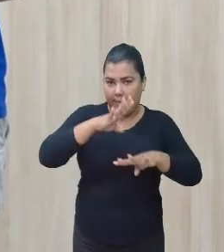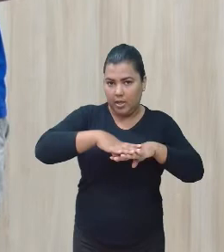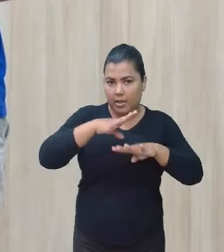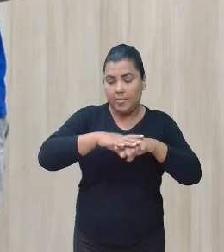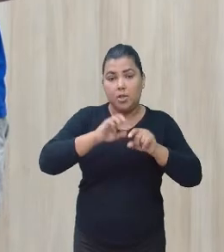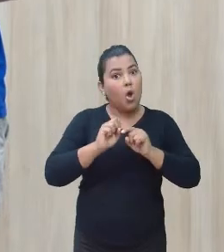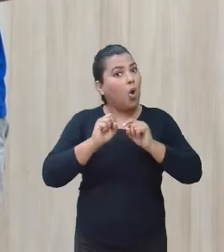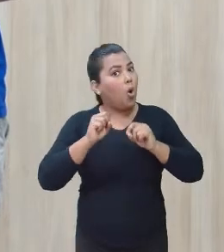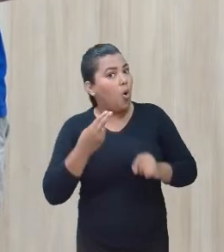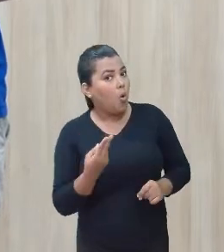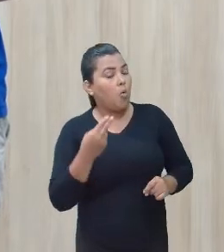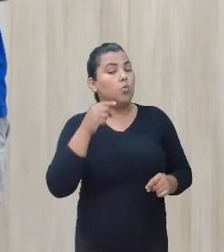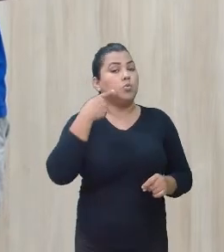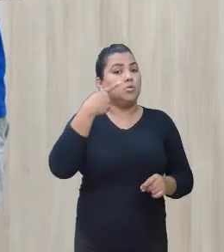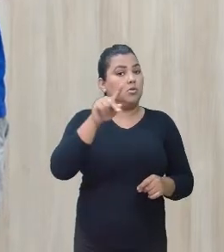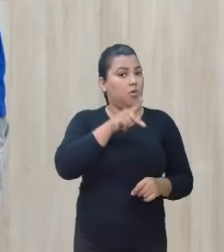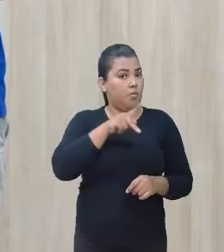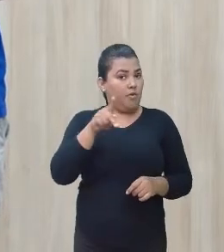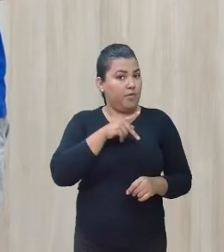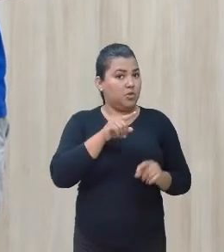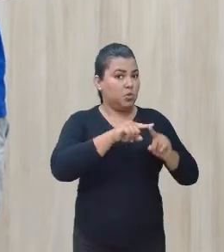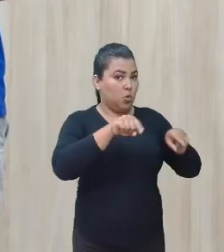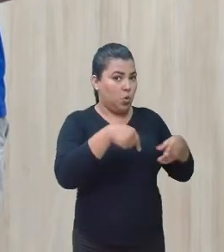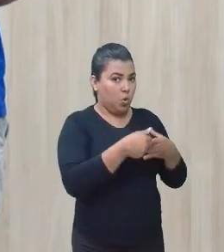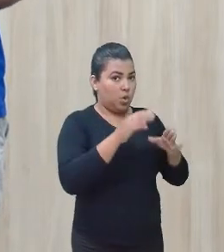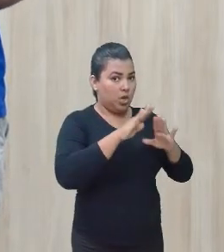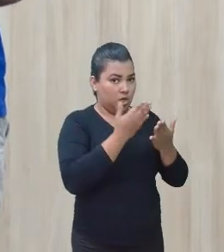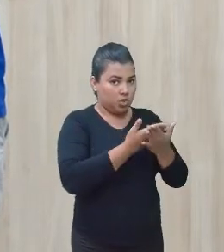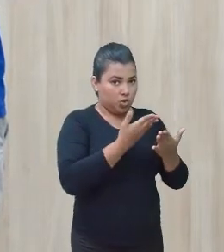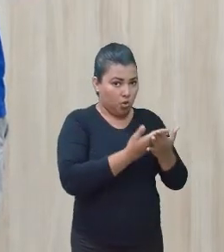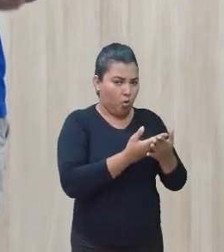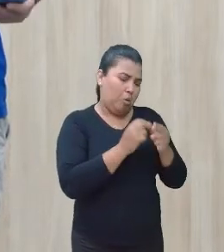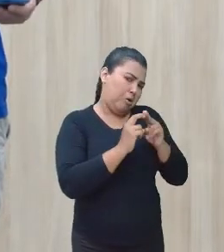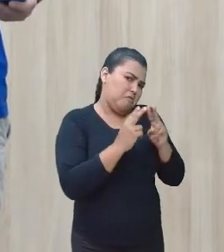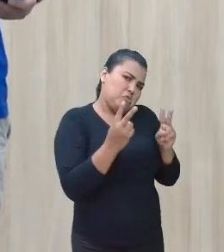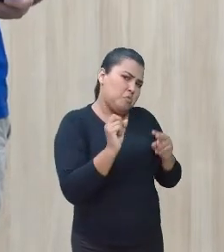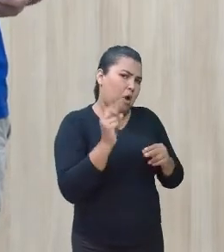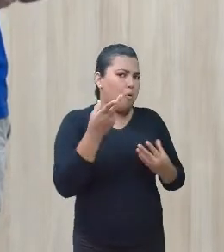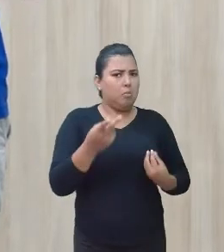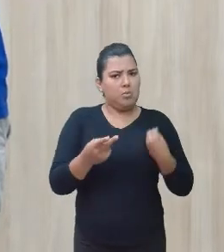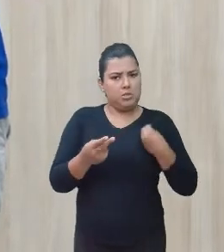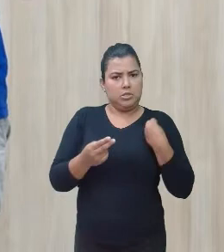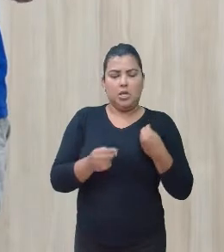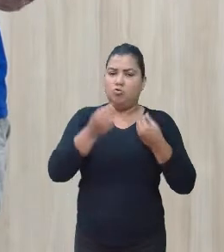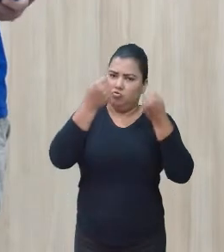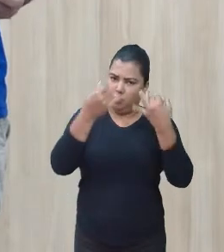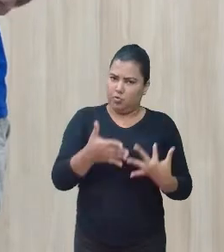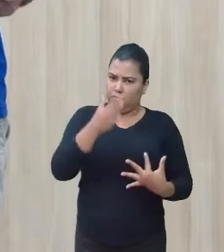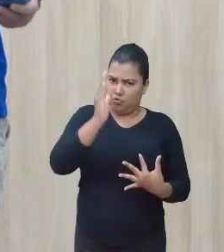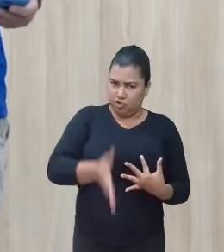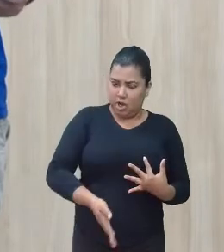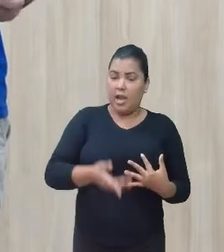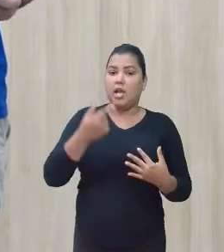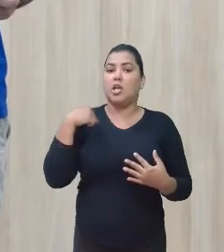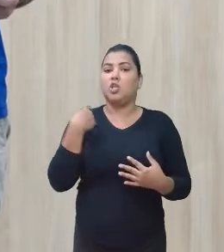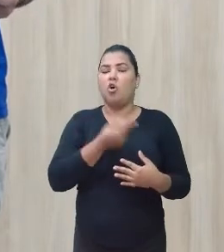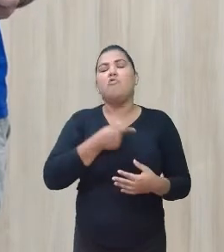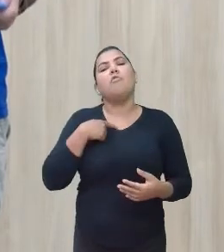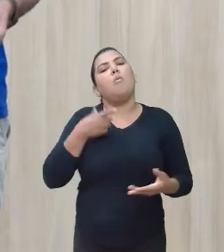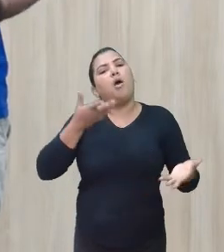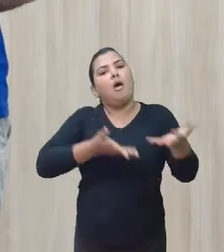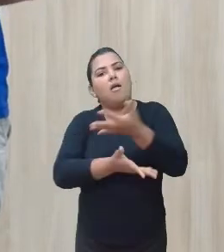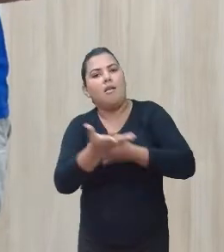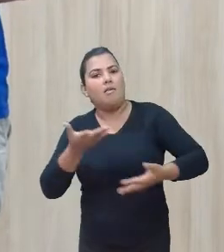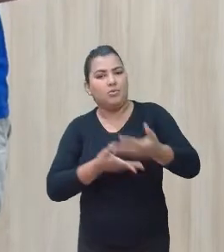teu professor, a tua professora deu na aula ou à distância ou no presencial e a gente vai tentar fazer essa relação, tá